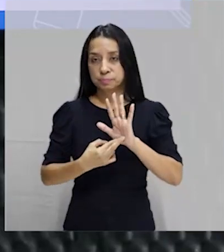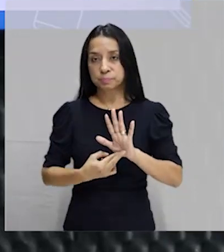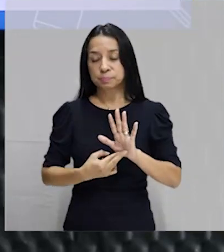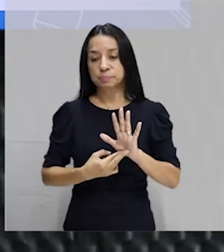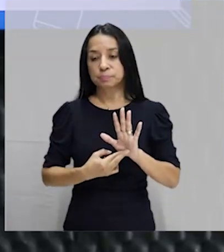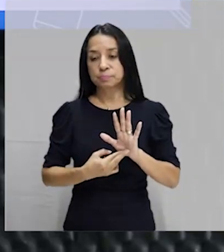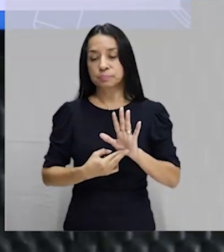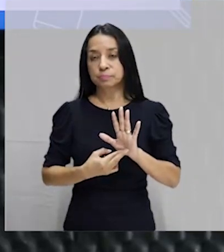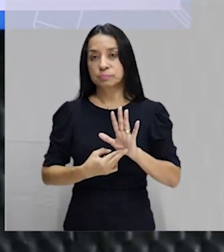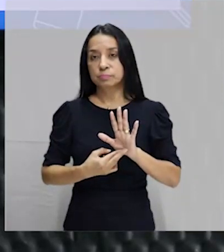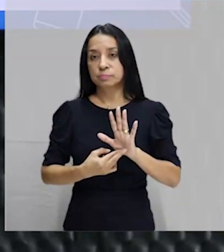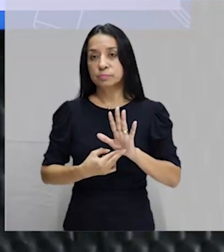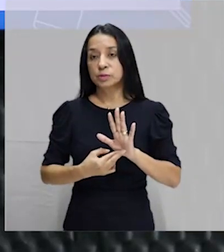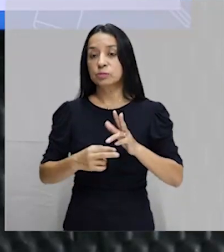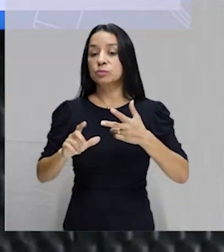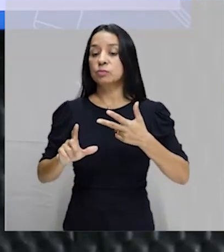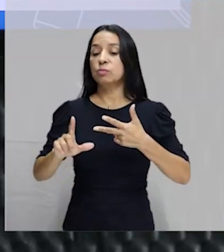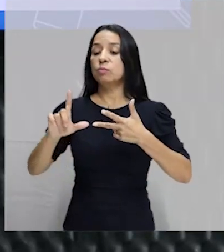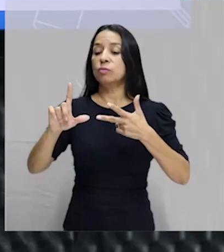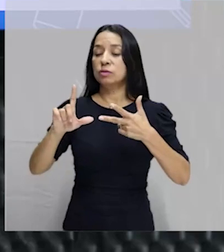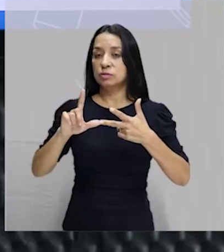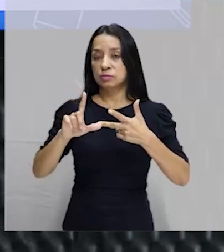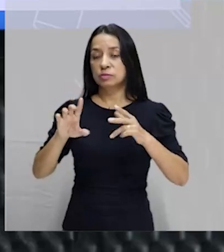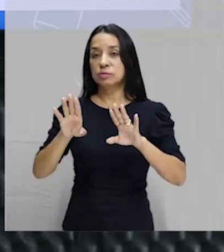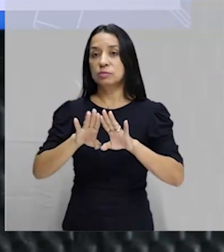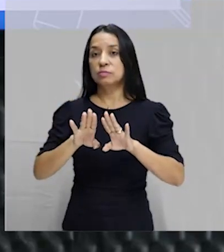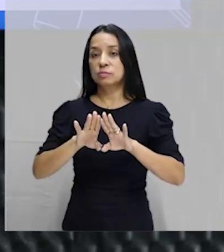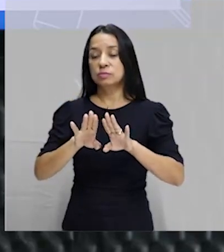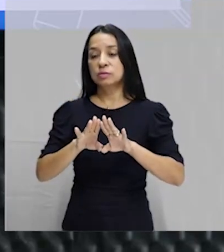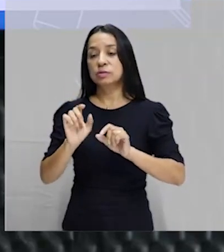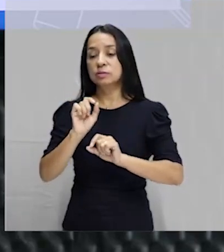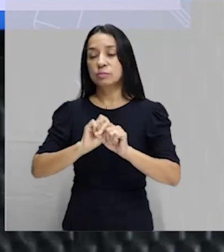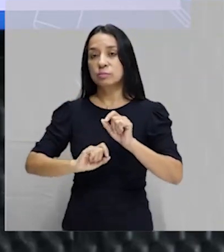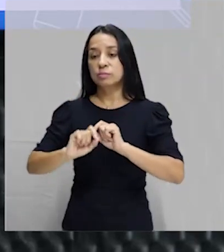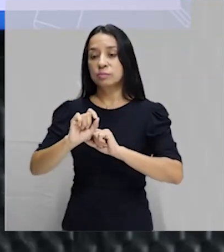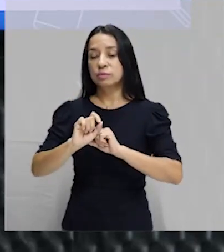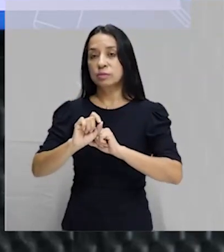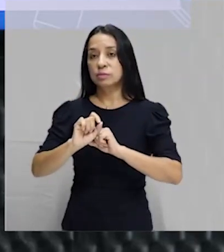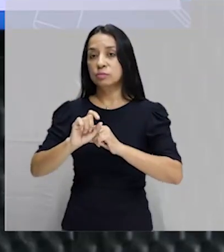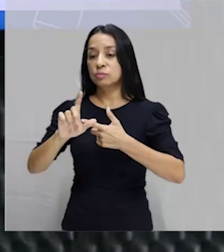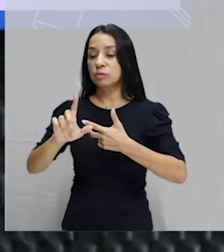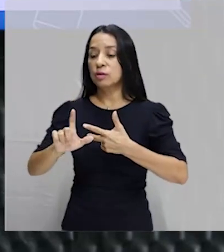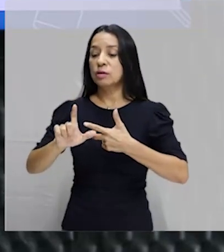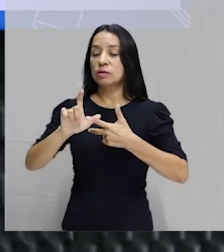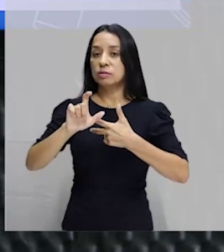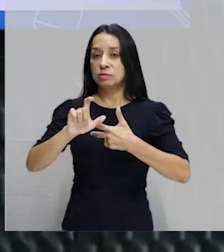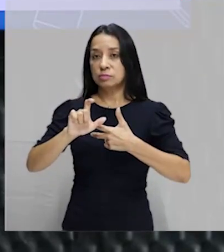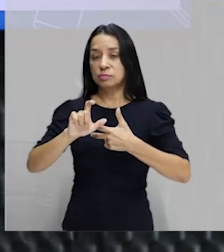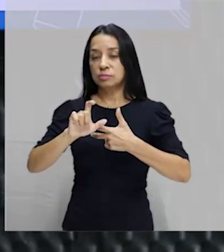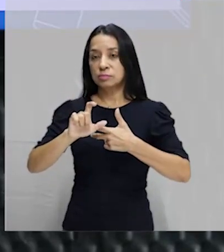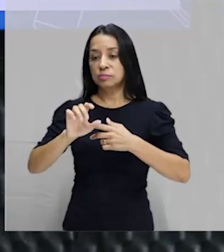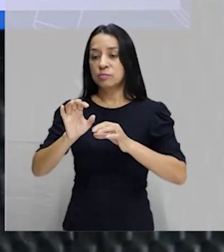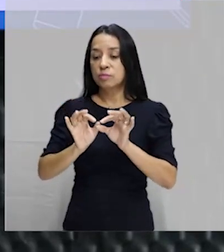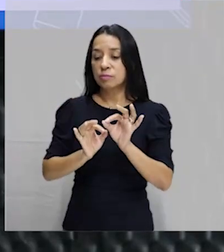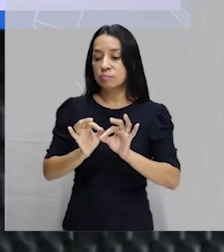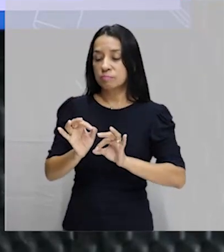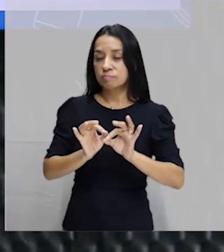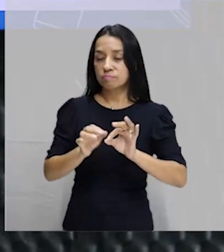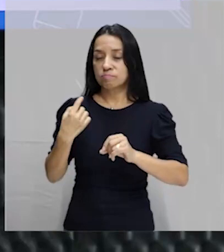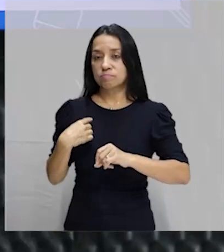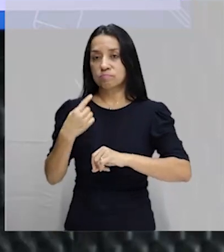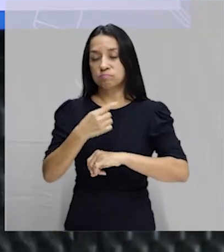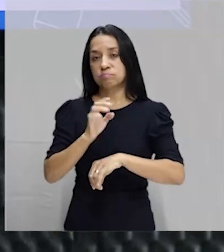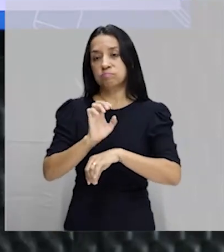representantes do legislativo e do executivo para poder administrar os nossos